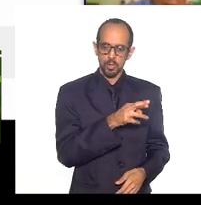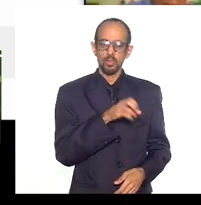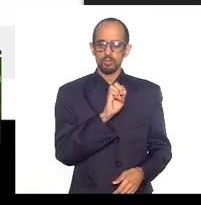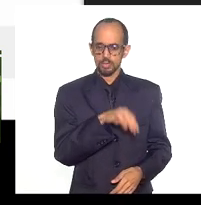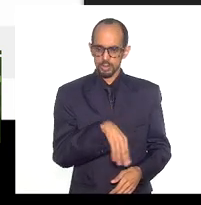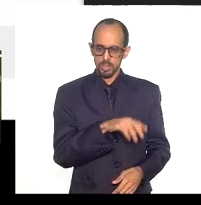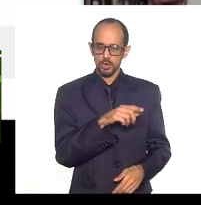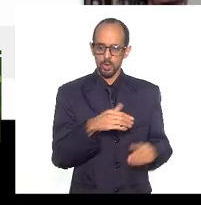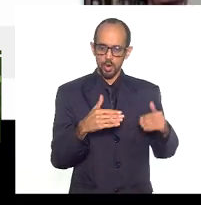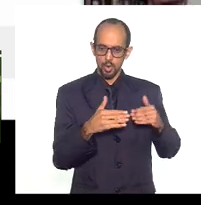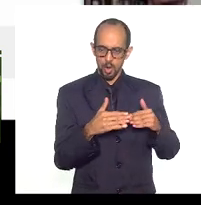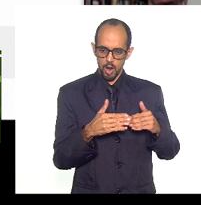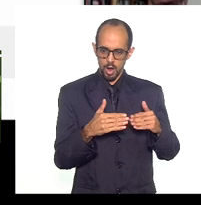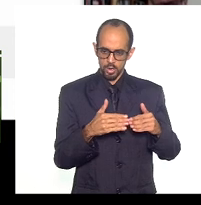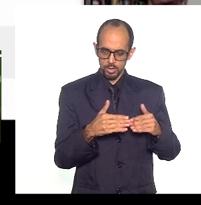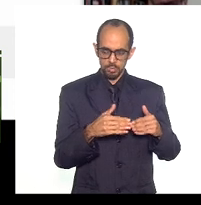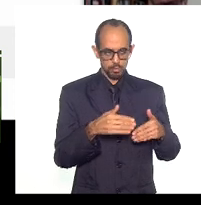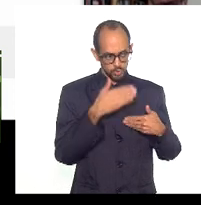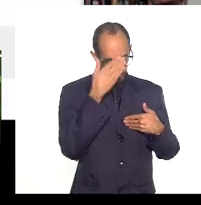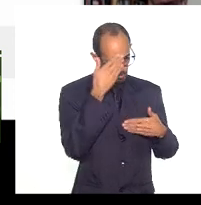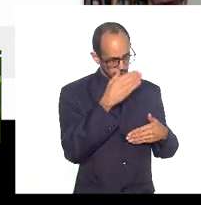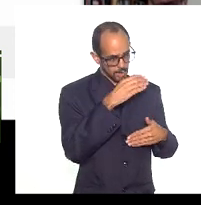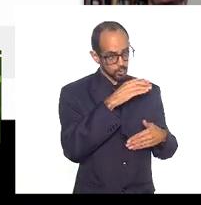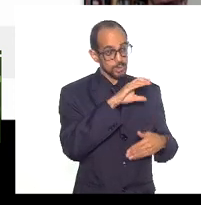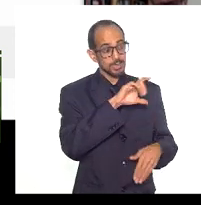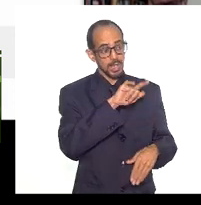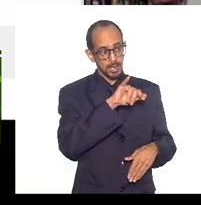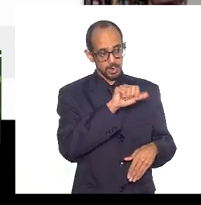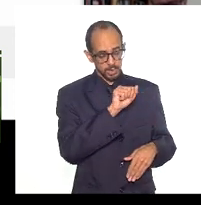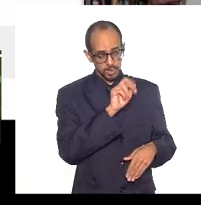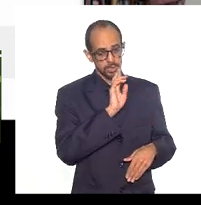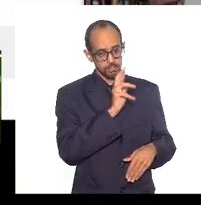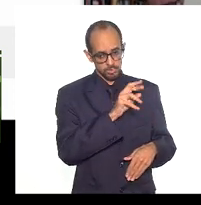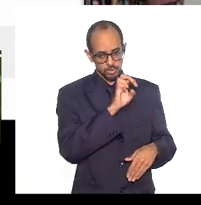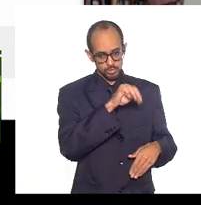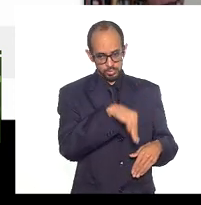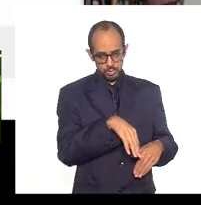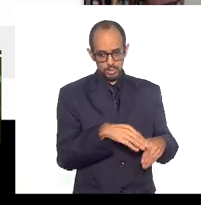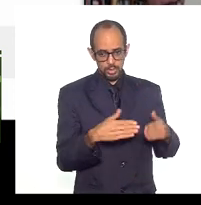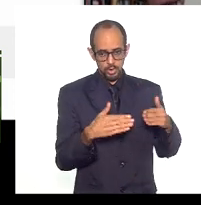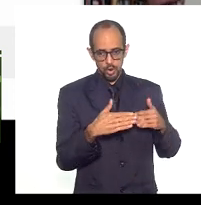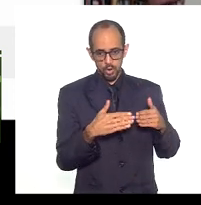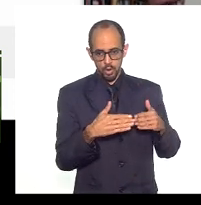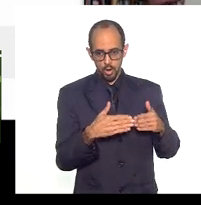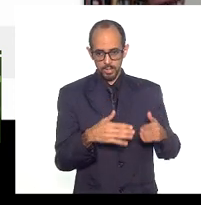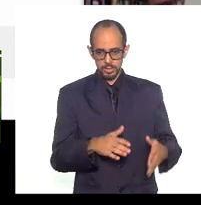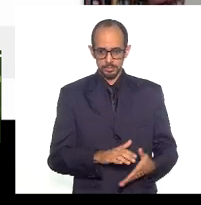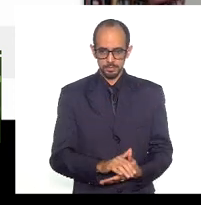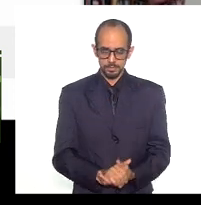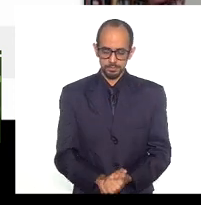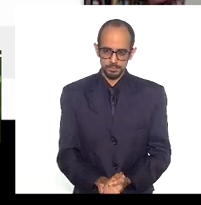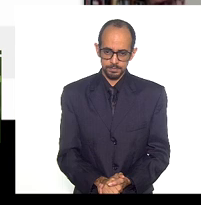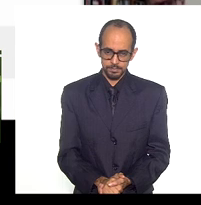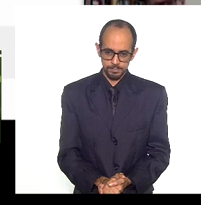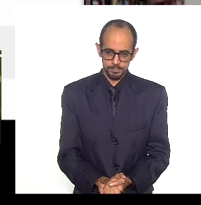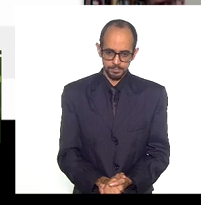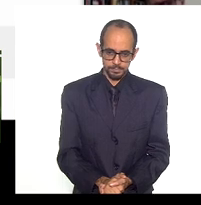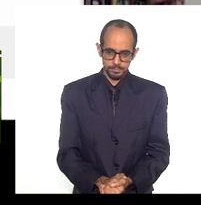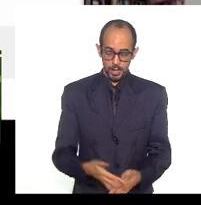obrigado, Valdeca, obrigado, deputada Célia Jordão. Então, doutor Galega, por favor. Perfeito, presidente. Marta Rocha. Obrigado, deputada Marta